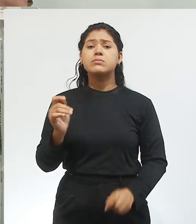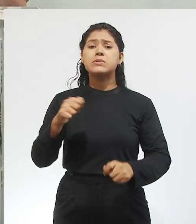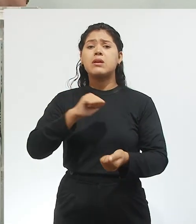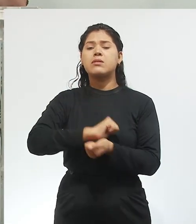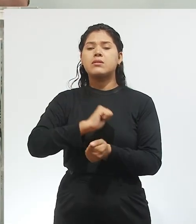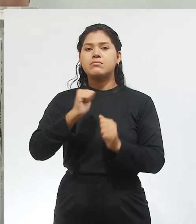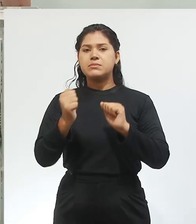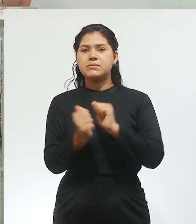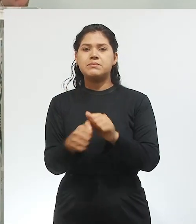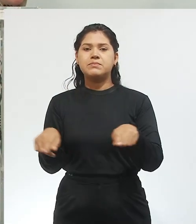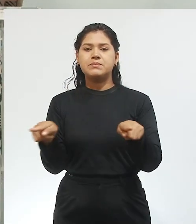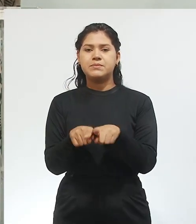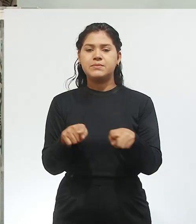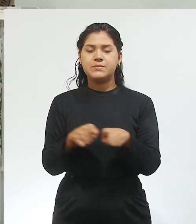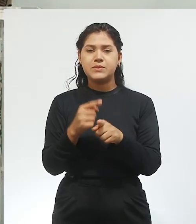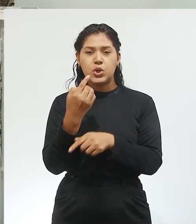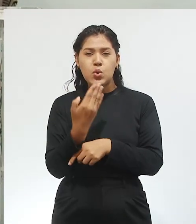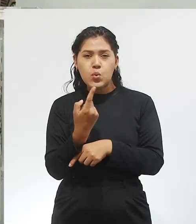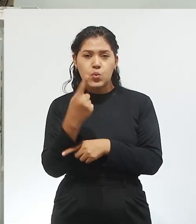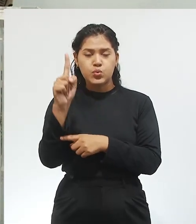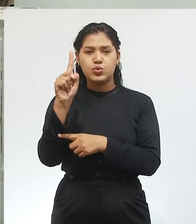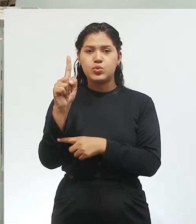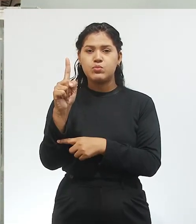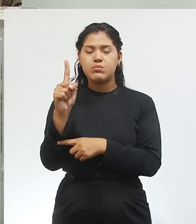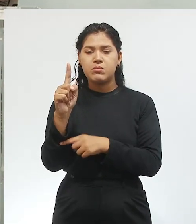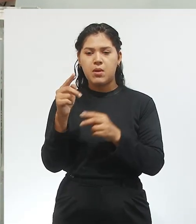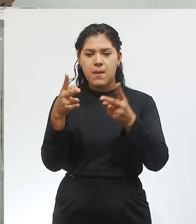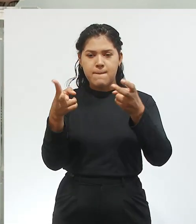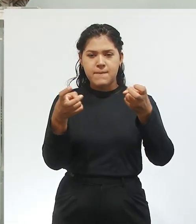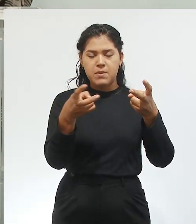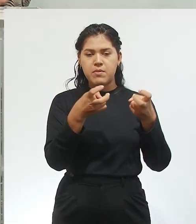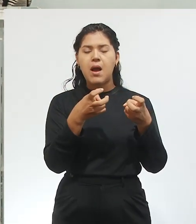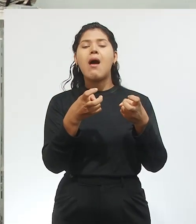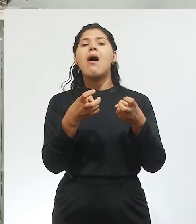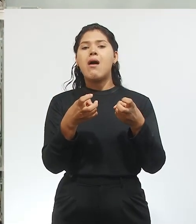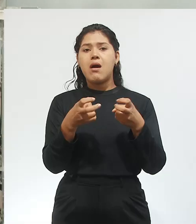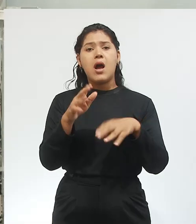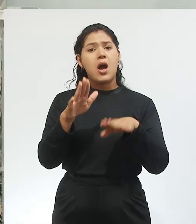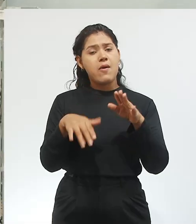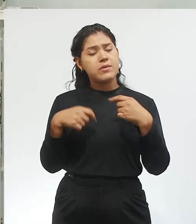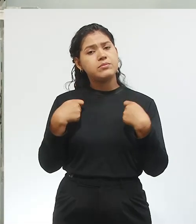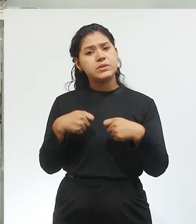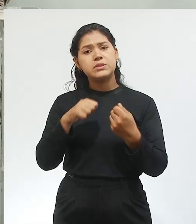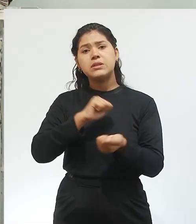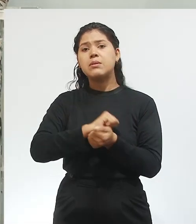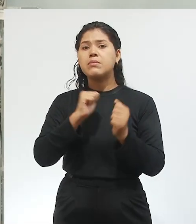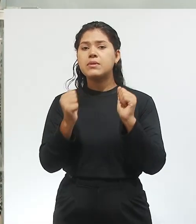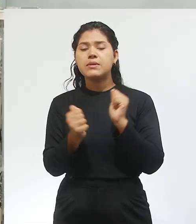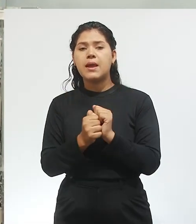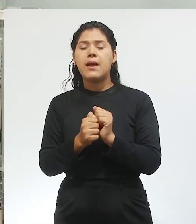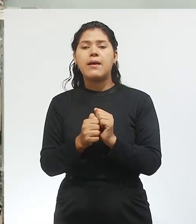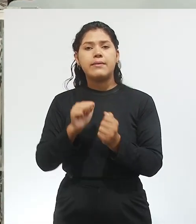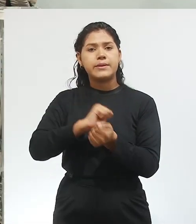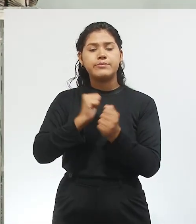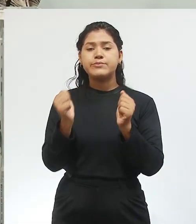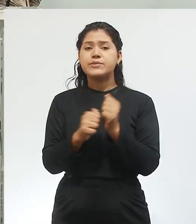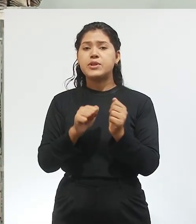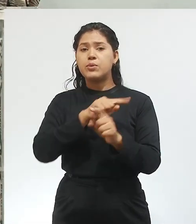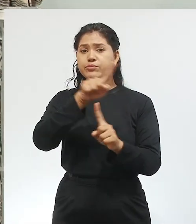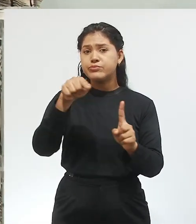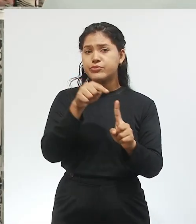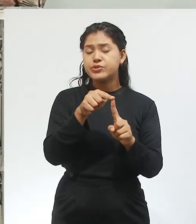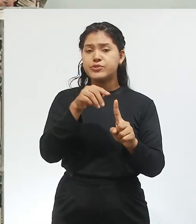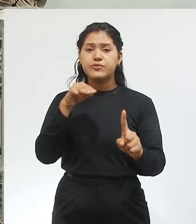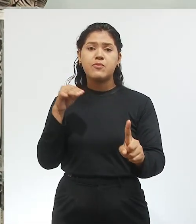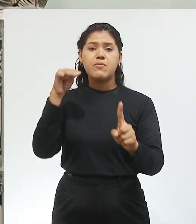né? Lá nas últimas etapas, você pode se dar conta de que você precisa alterar alguma coisa no objetivo, na meta, tá?